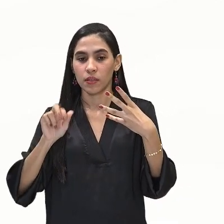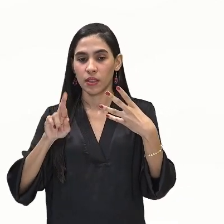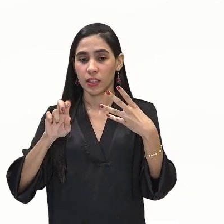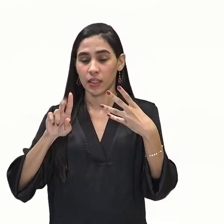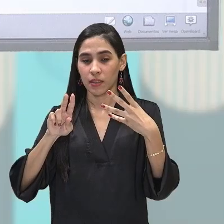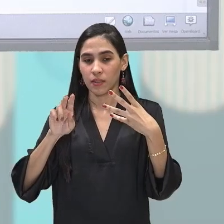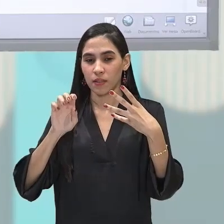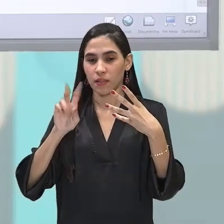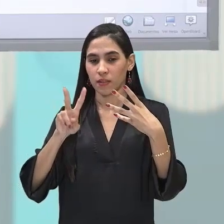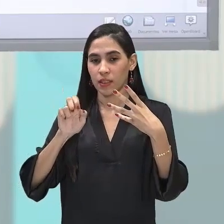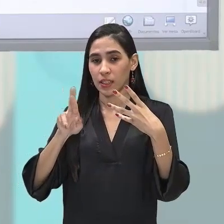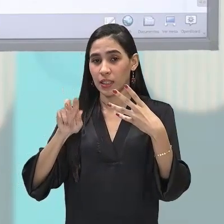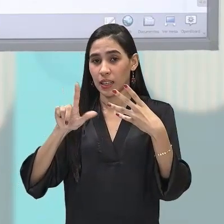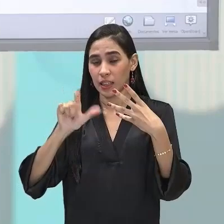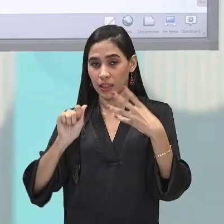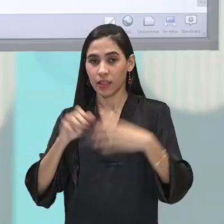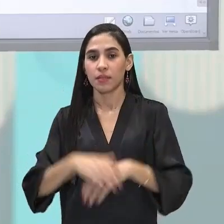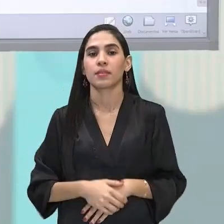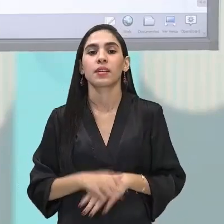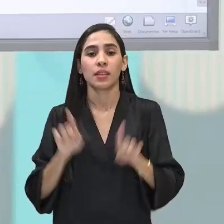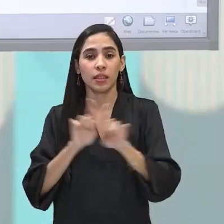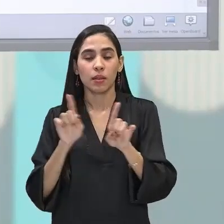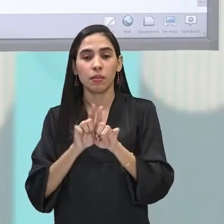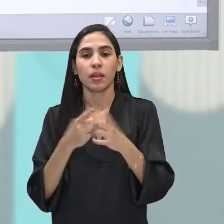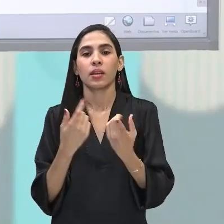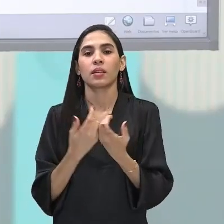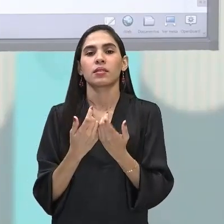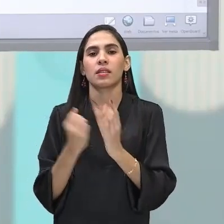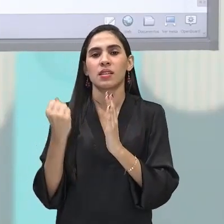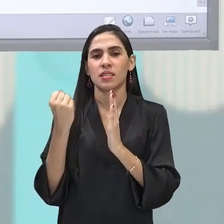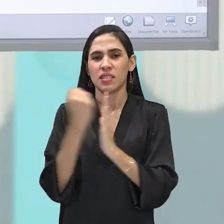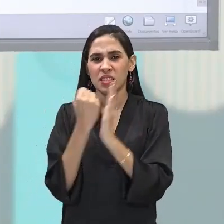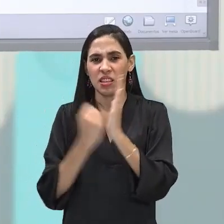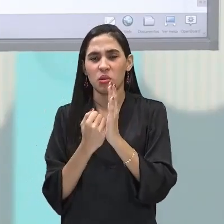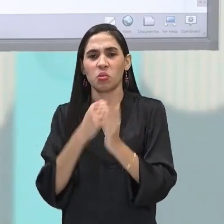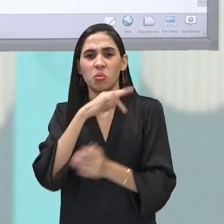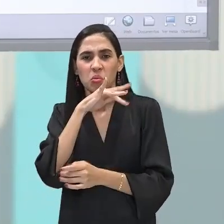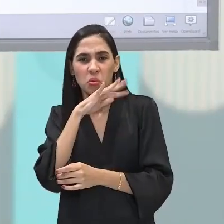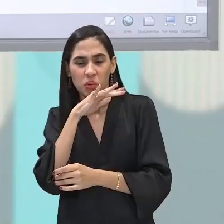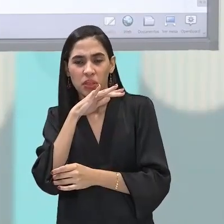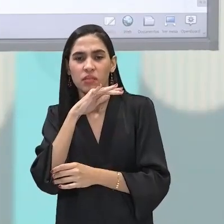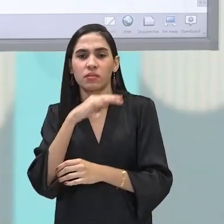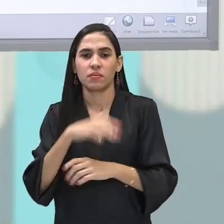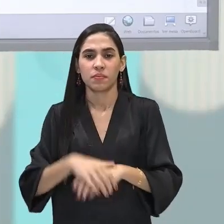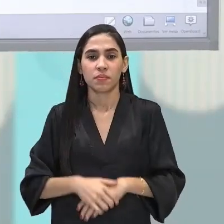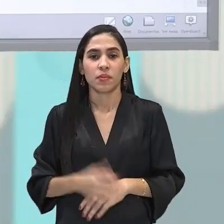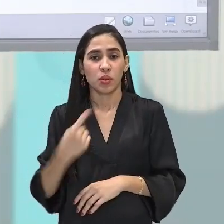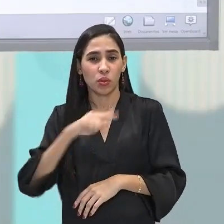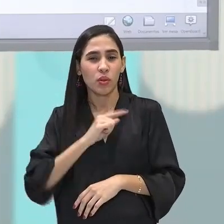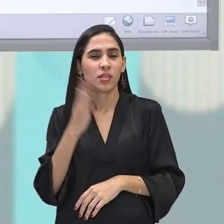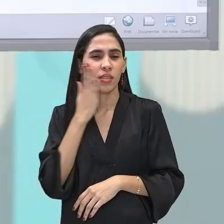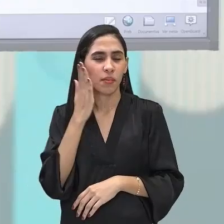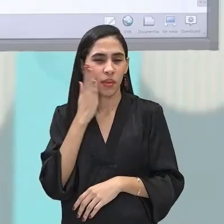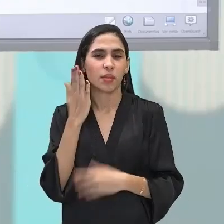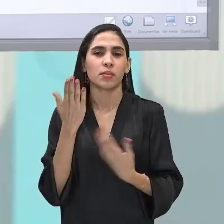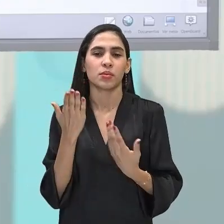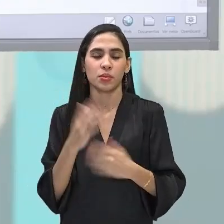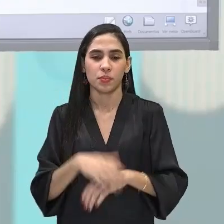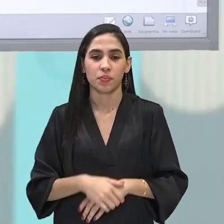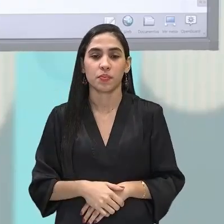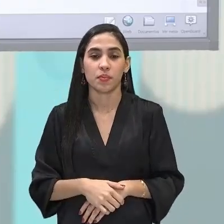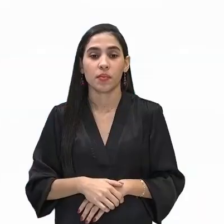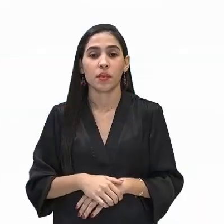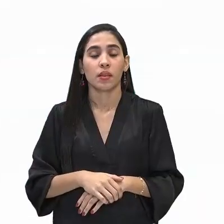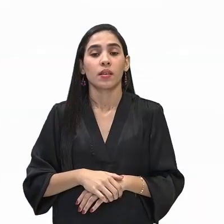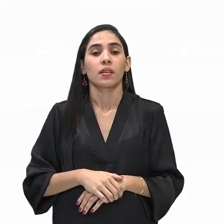nós já sabemos, ela é também chamada de mal do século e geração byroniana. Sabemos o porquê, já expliquei para você.